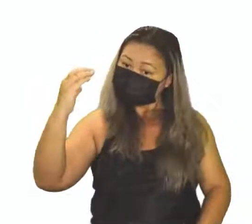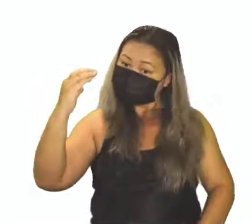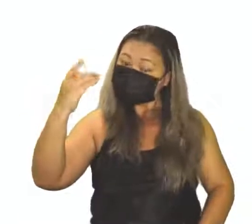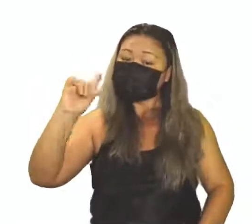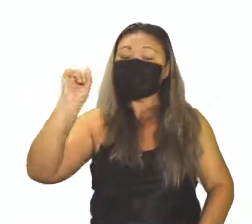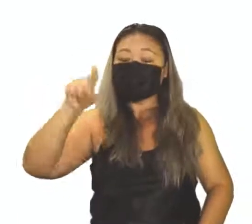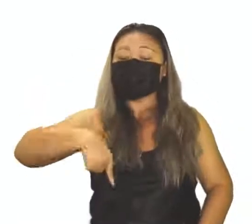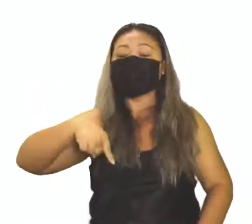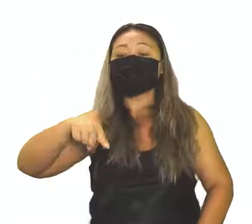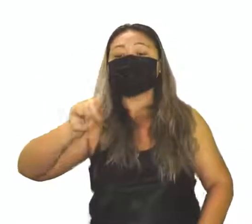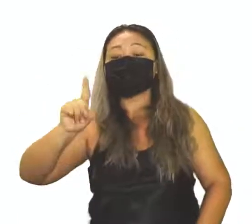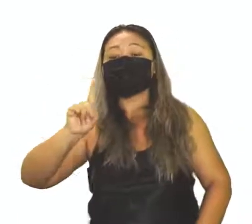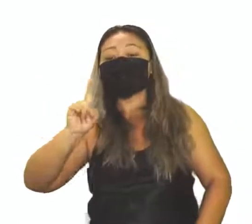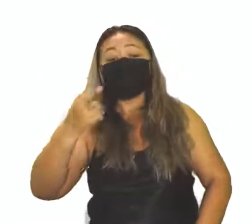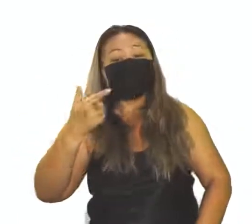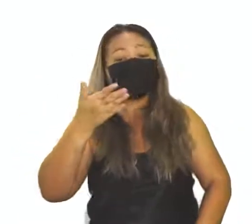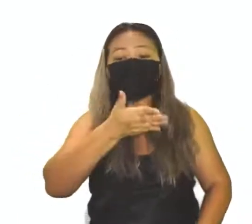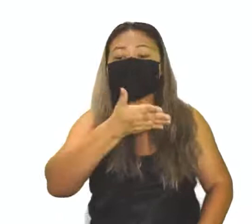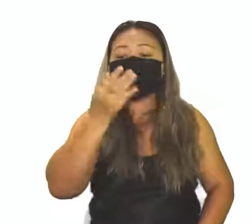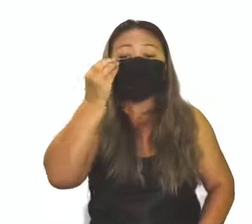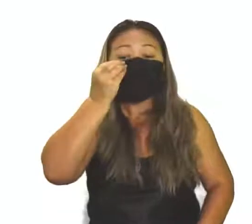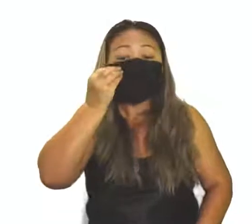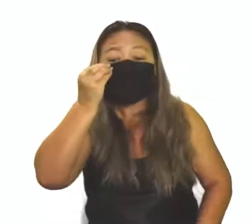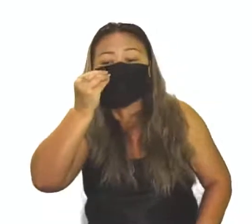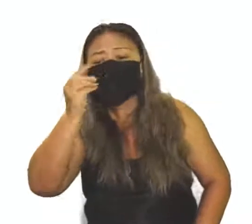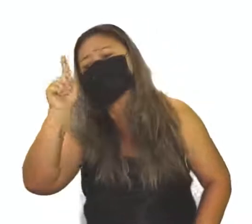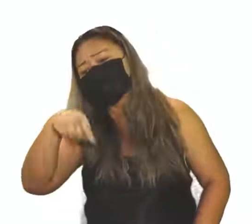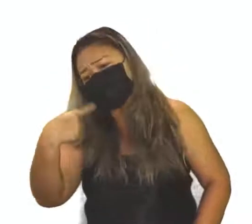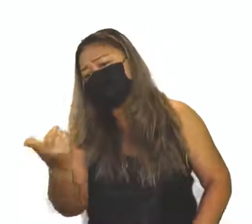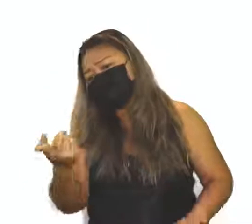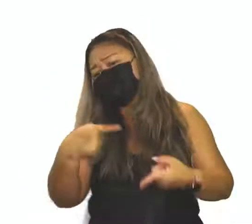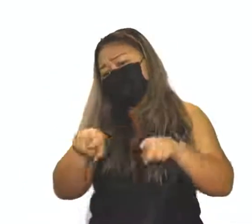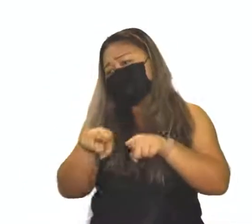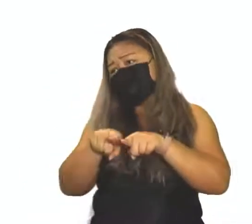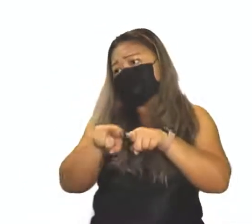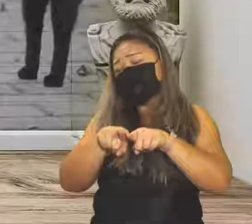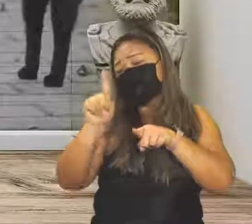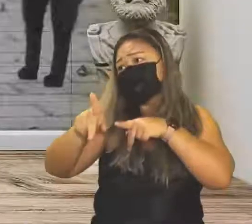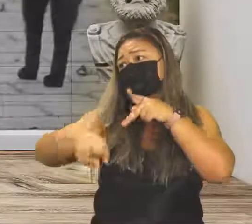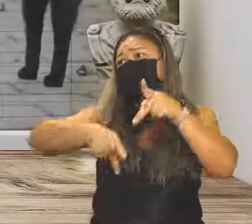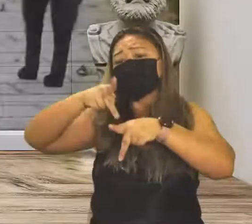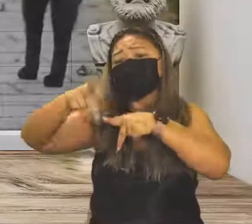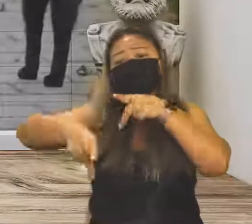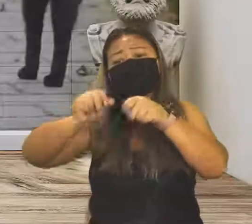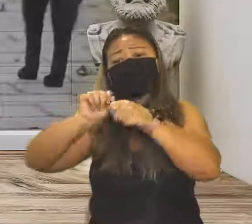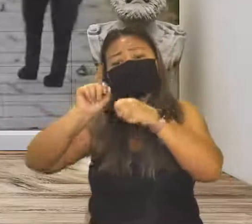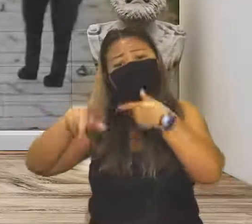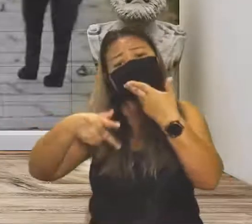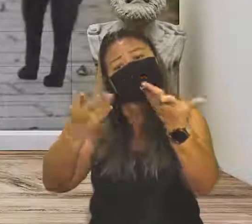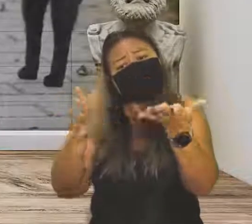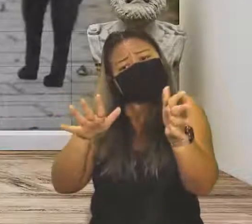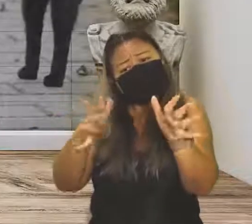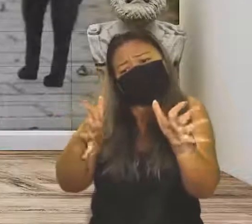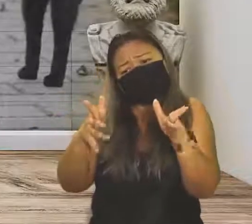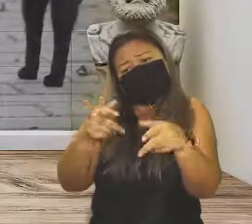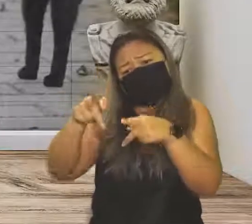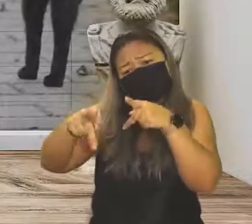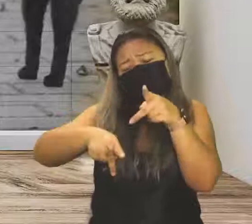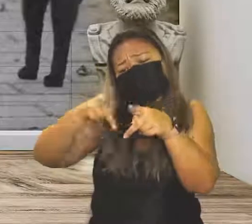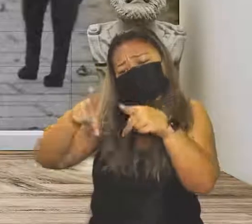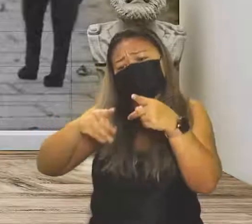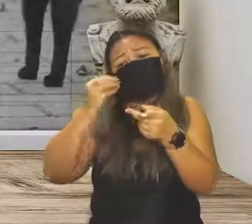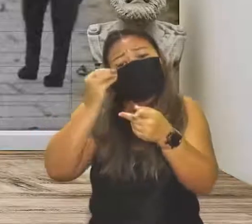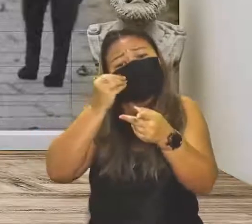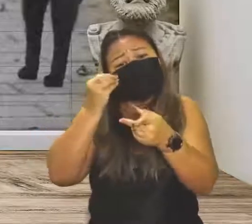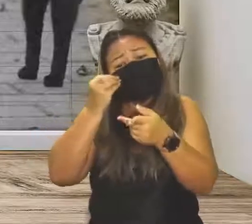conhecimento científico ele vai por meio da experimentação. Também é empírico, tá? Ó, o conhecimento científico em si ele tem um pouco de